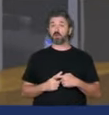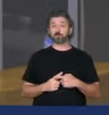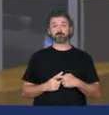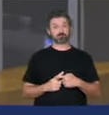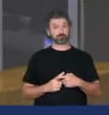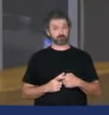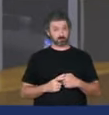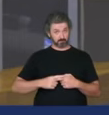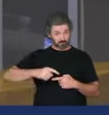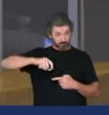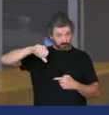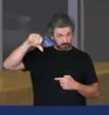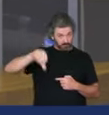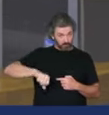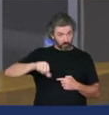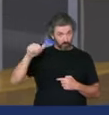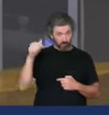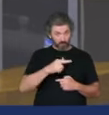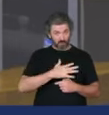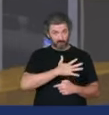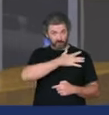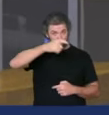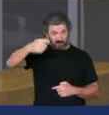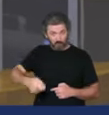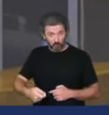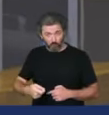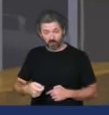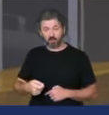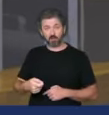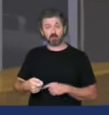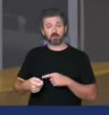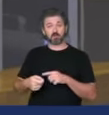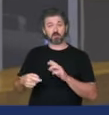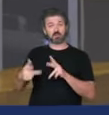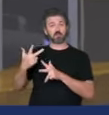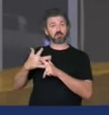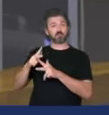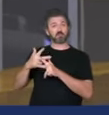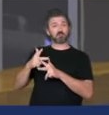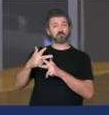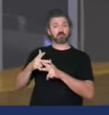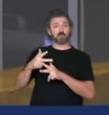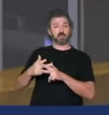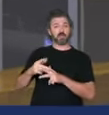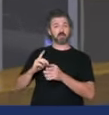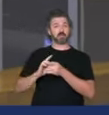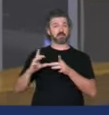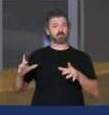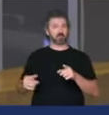pior do que uma ditadura é uma ditadura disfarçada de democracia. Obrigado.